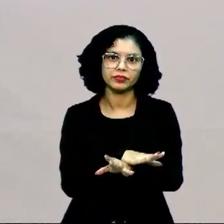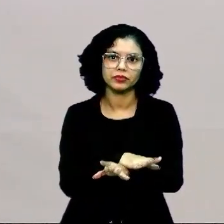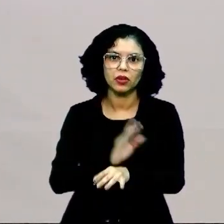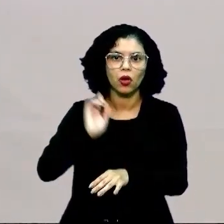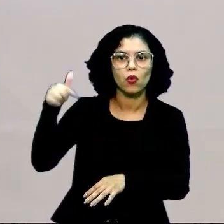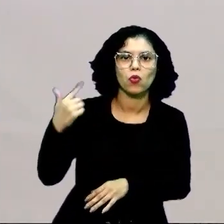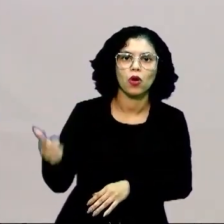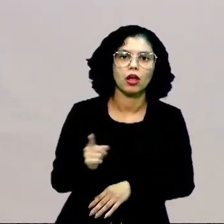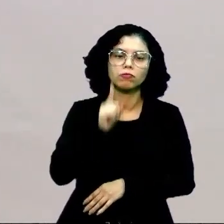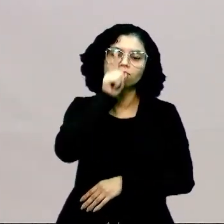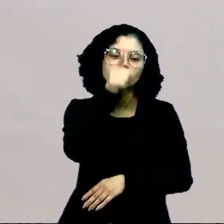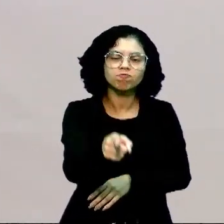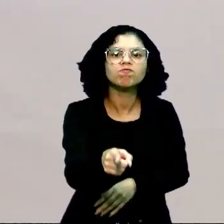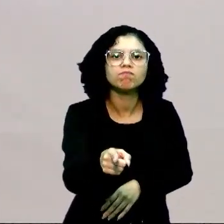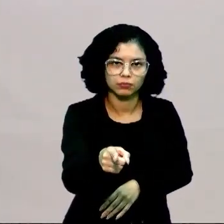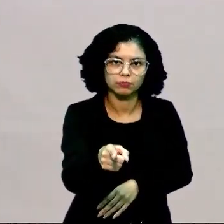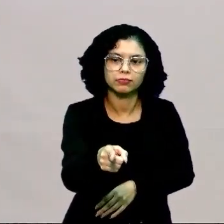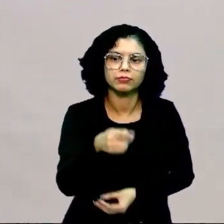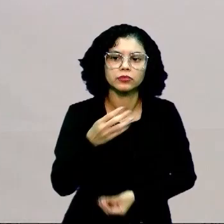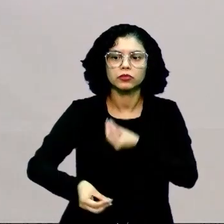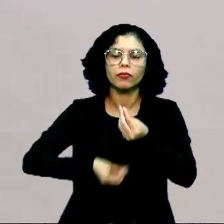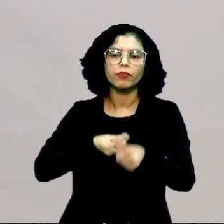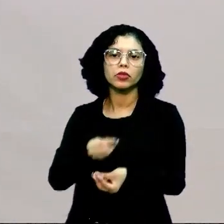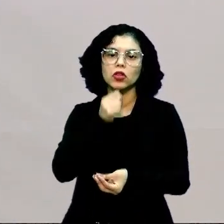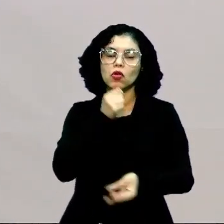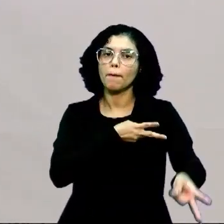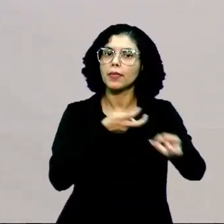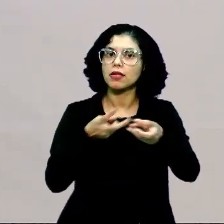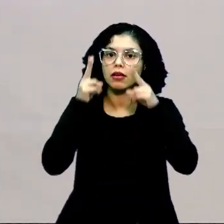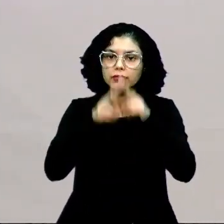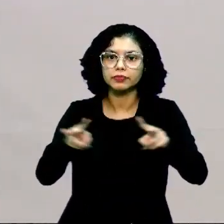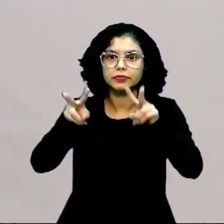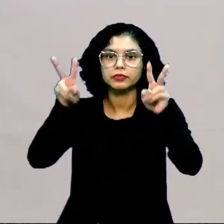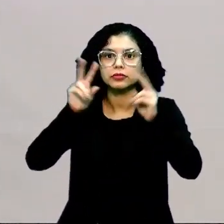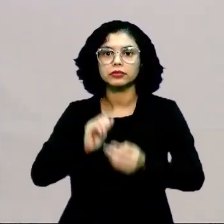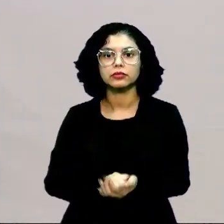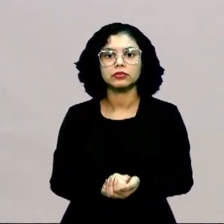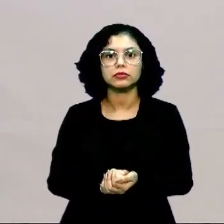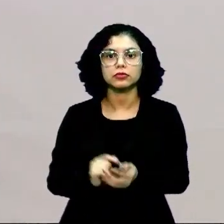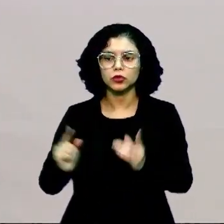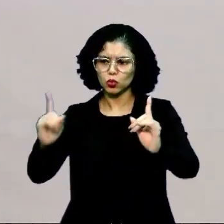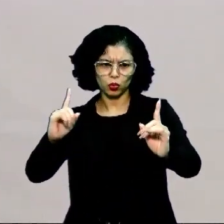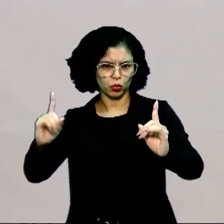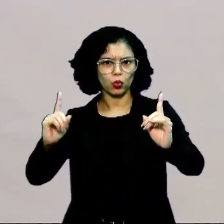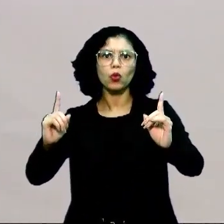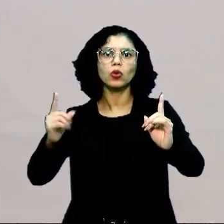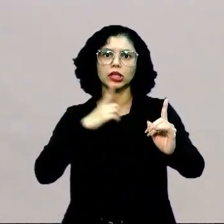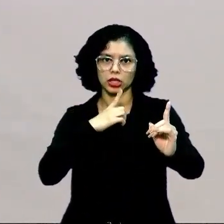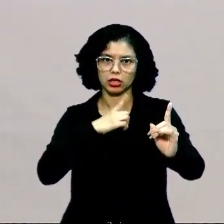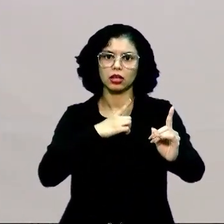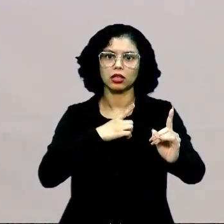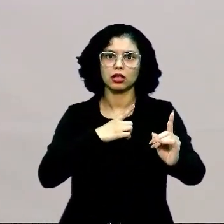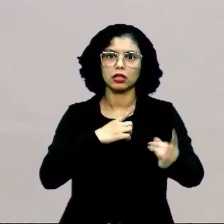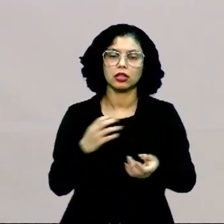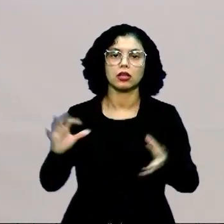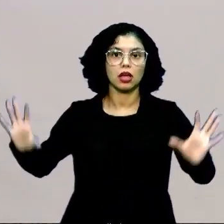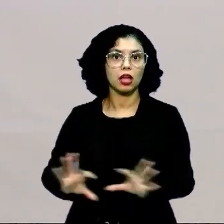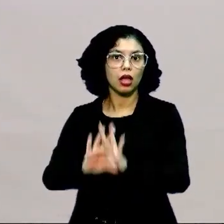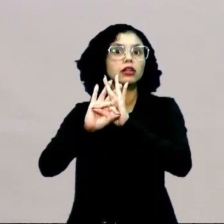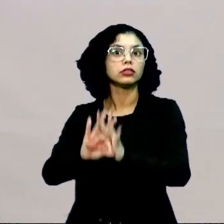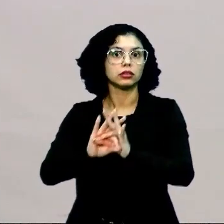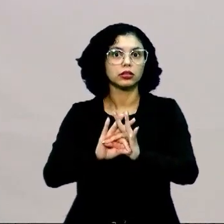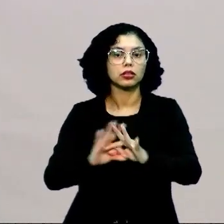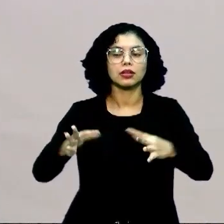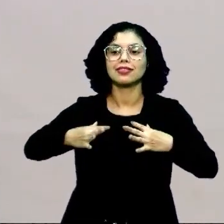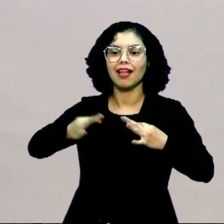justamente a um julgamento. Conforme vocês puderam visualizar na imagem, o julgamento que existe está relacionado à forma